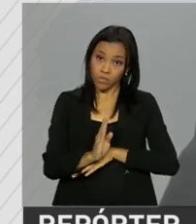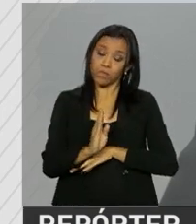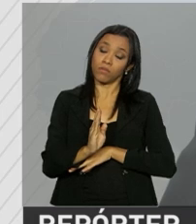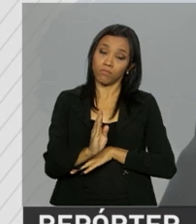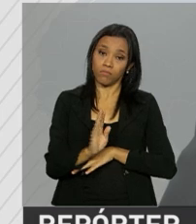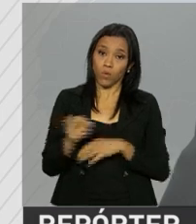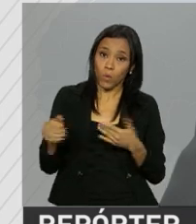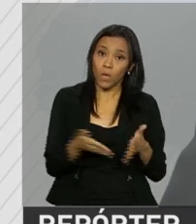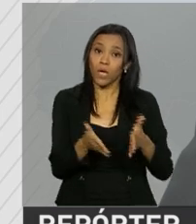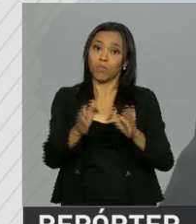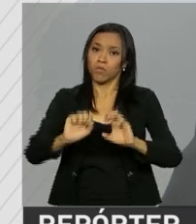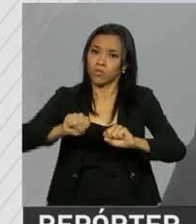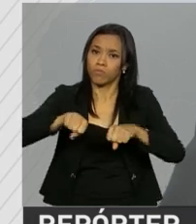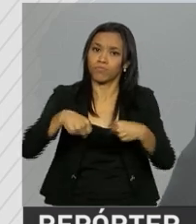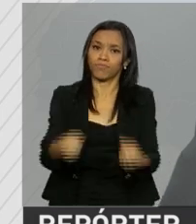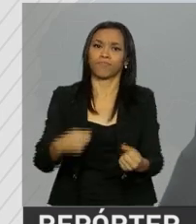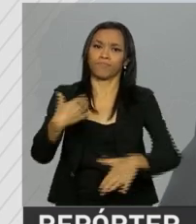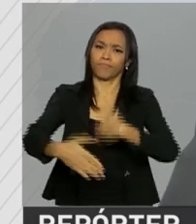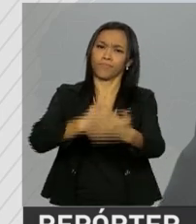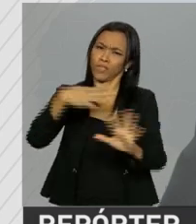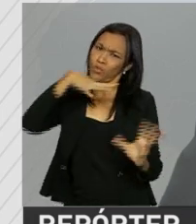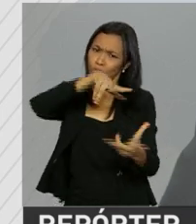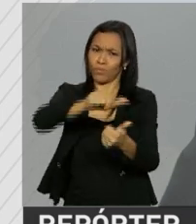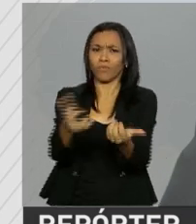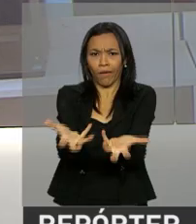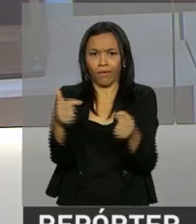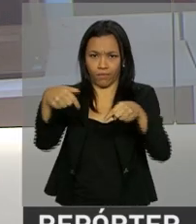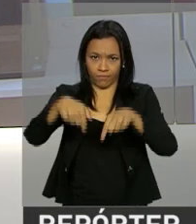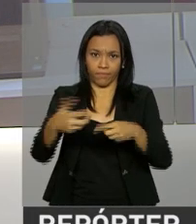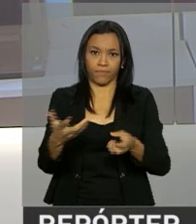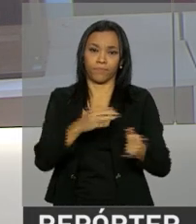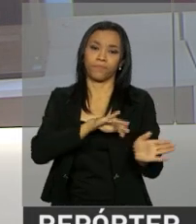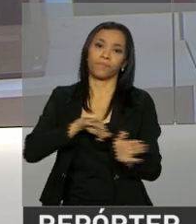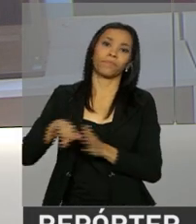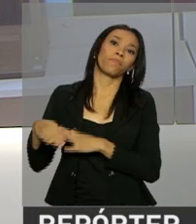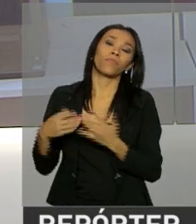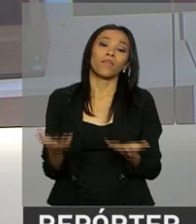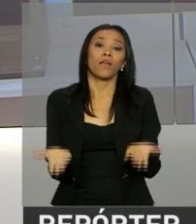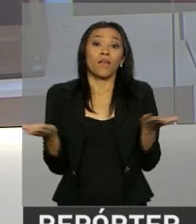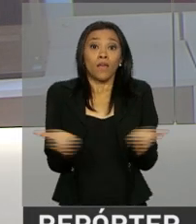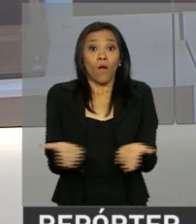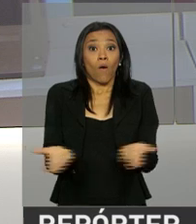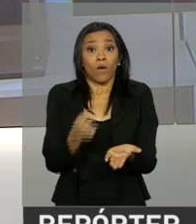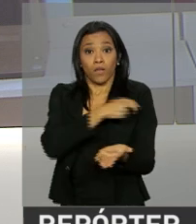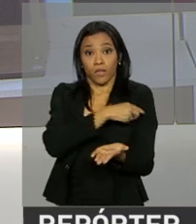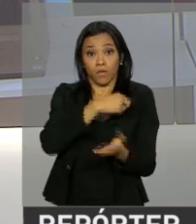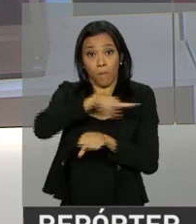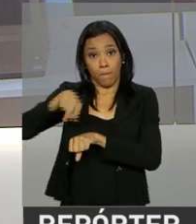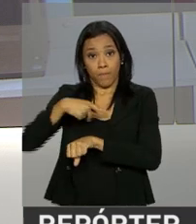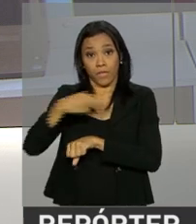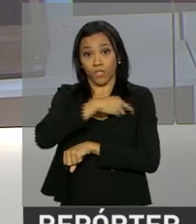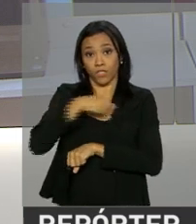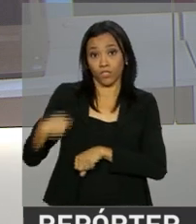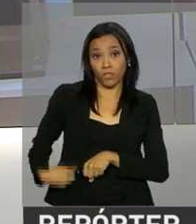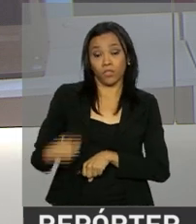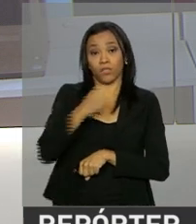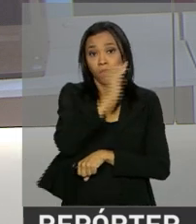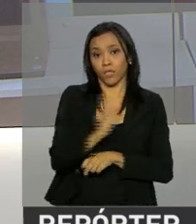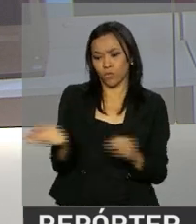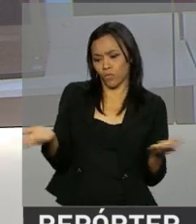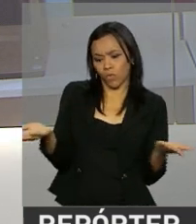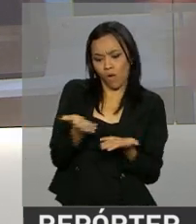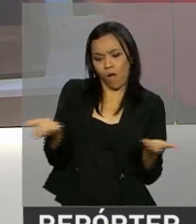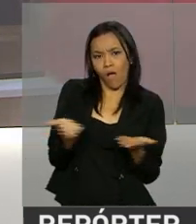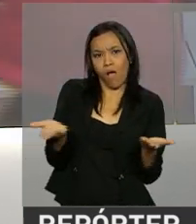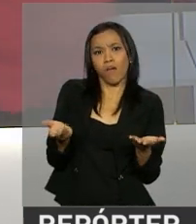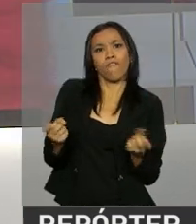caminho da sua recuperação, que é a coisa que o mundo mais deseja. E voltando a falar da relação Brasil-China, os dois países são